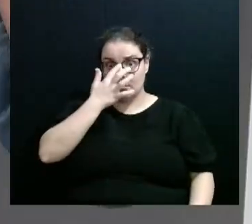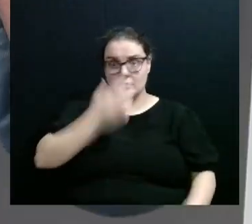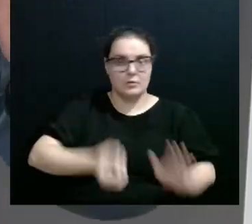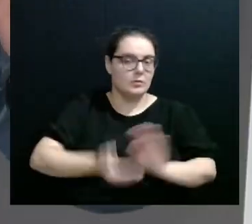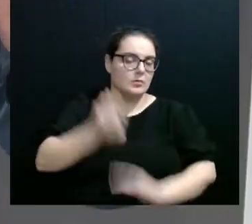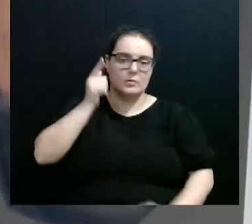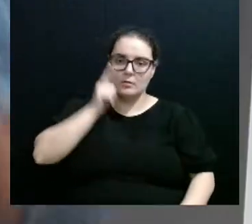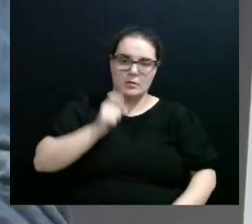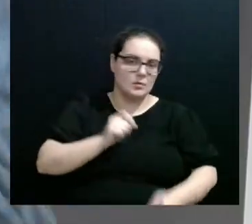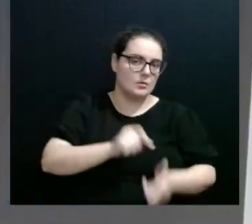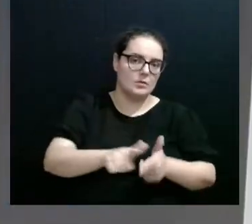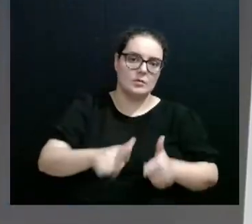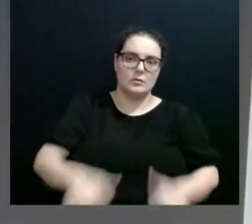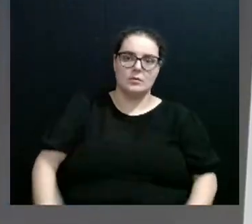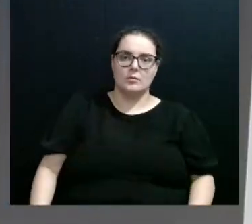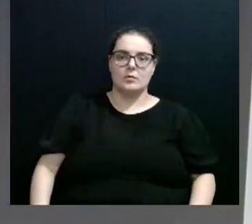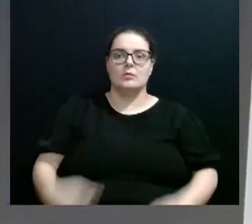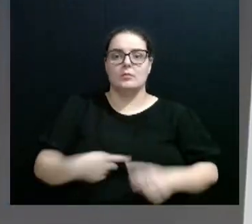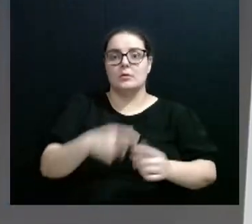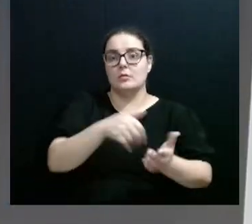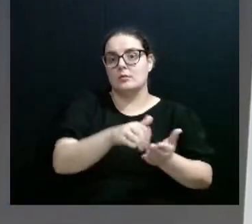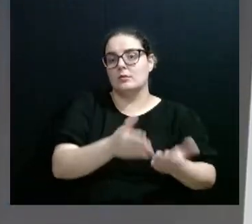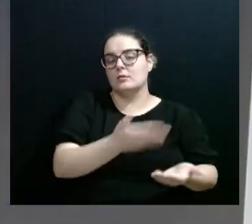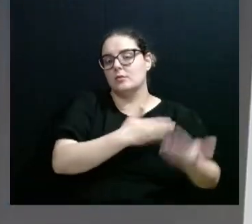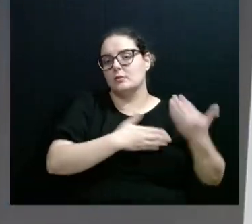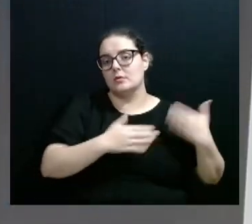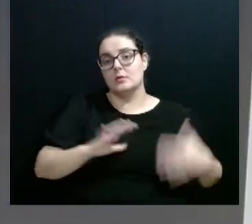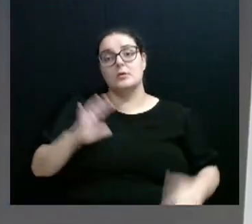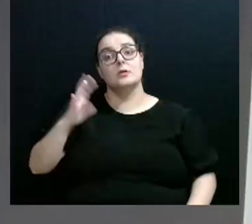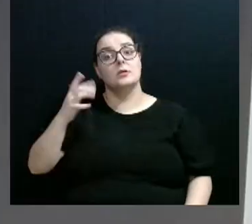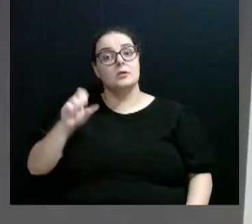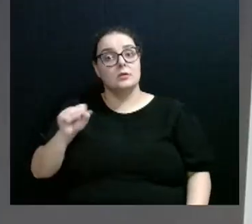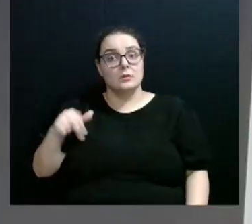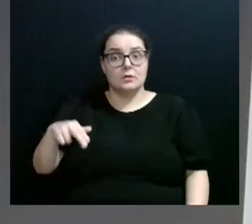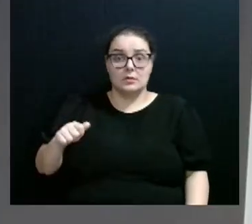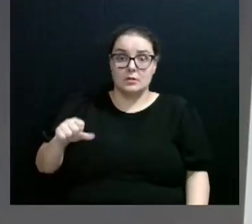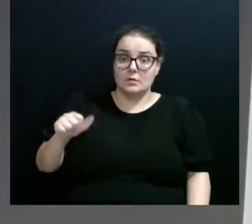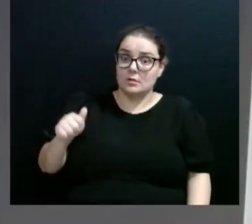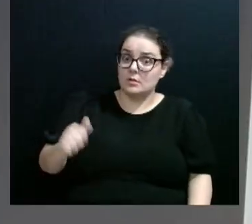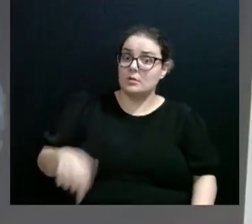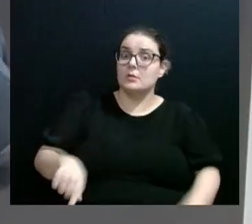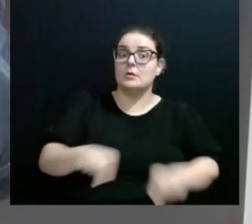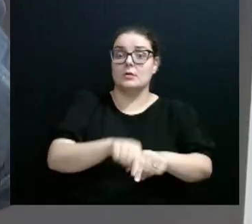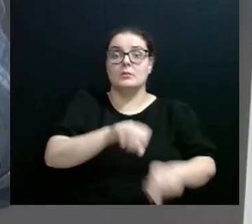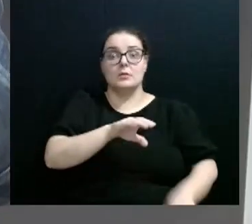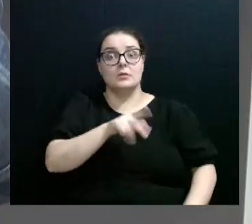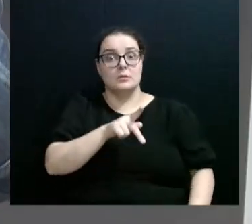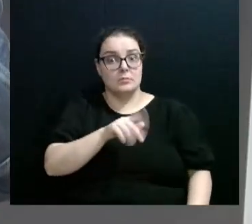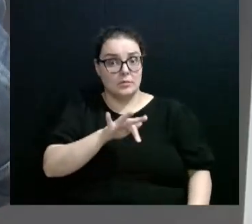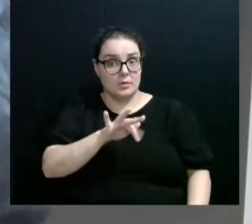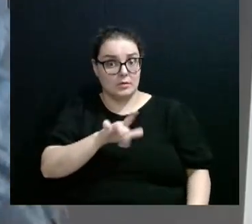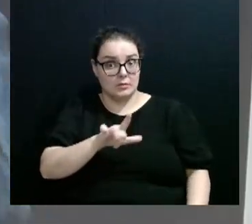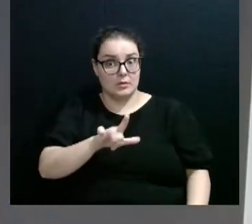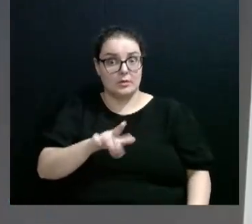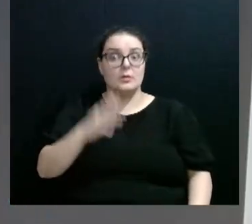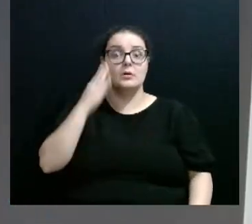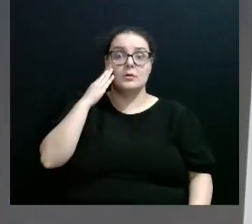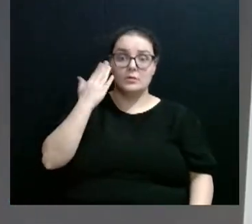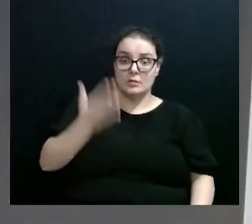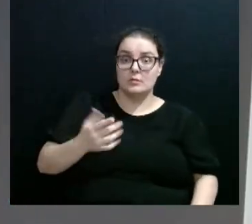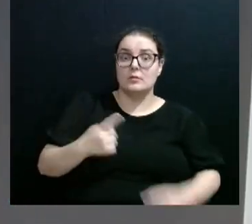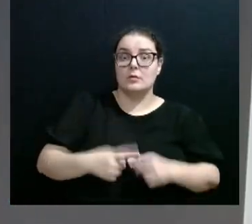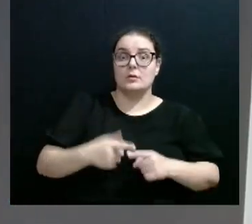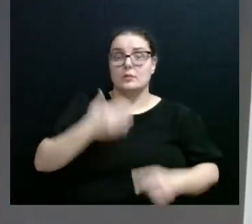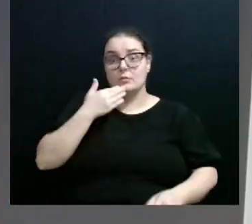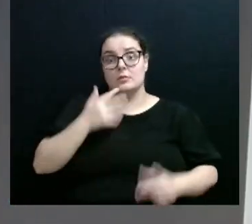causa das multas que ficaram para trás. Isso acontece na Sanasa e acontece na CPFL. Eu sei porque tive uma demanda parecida. E eles